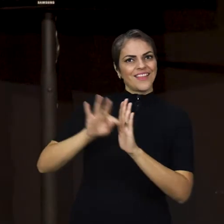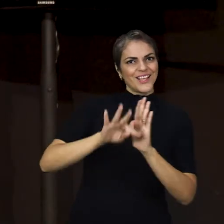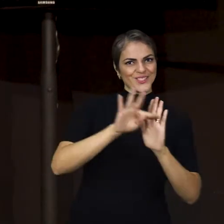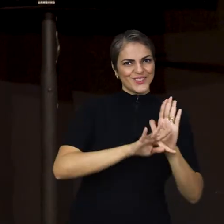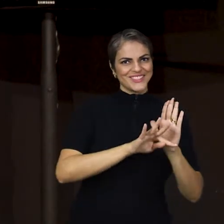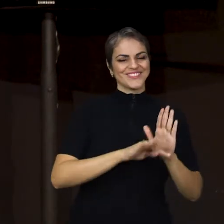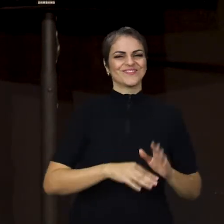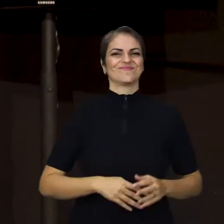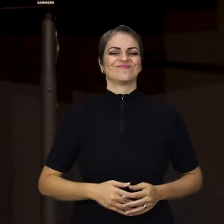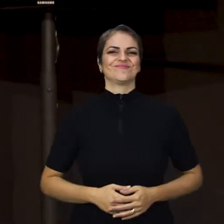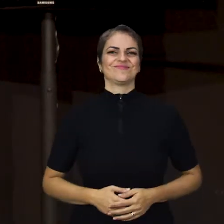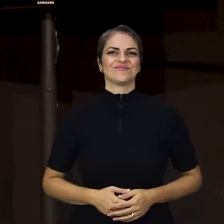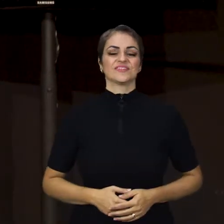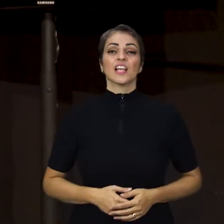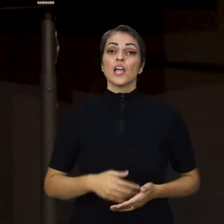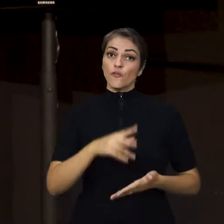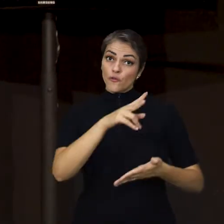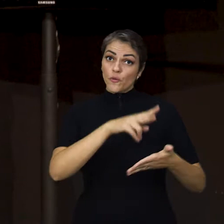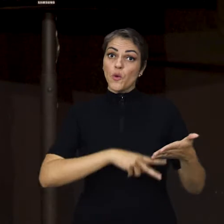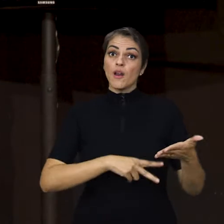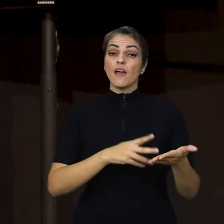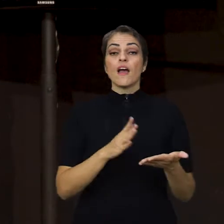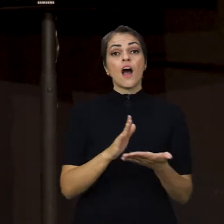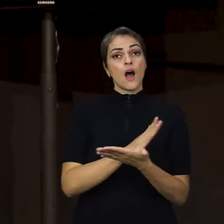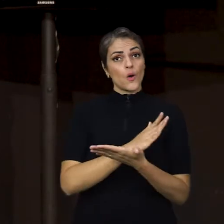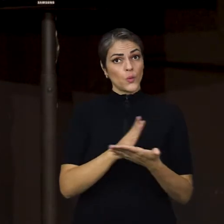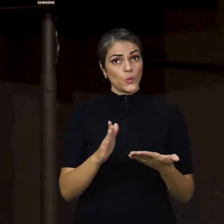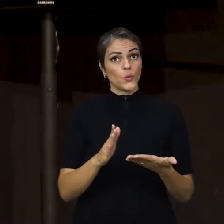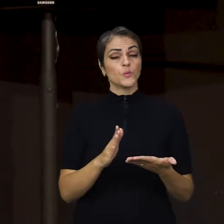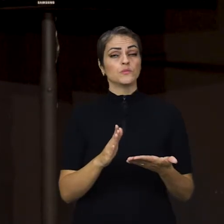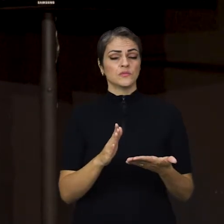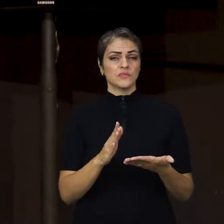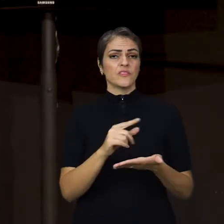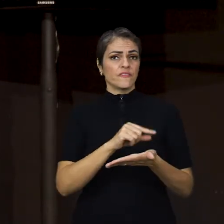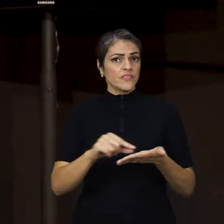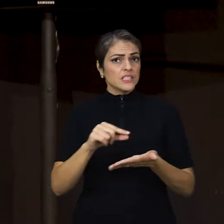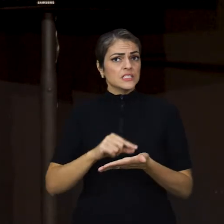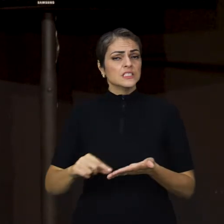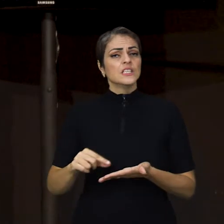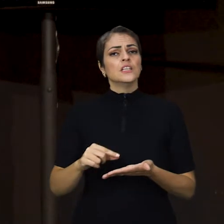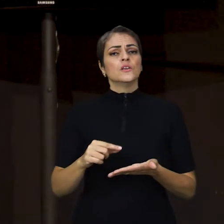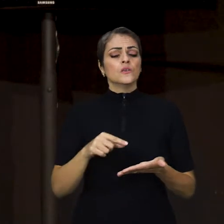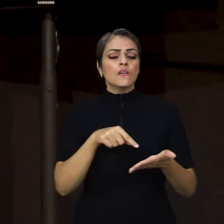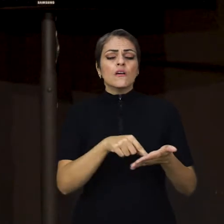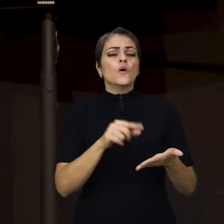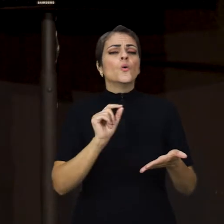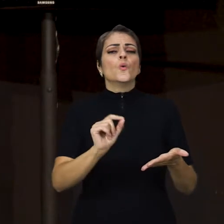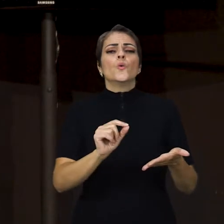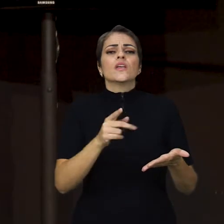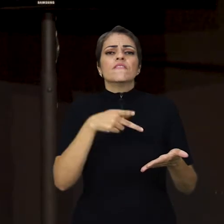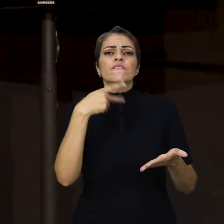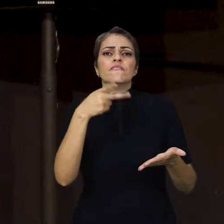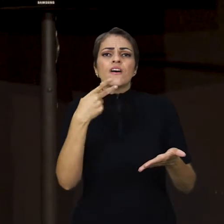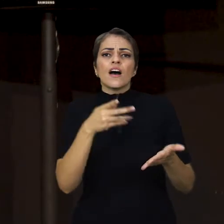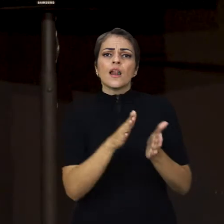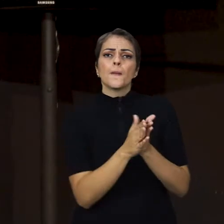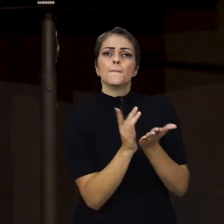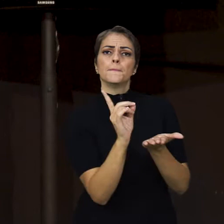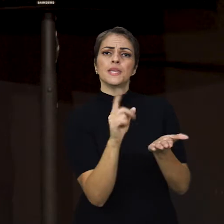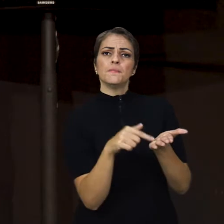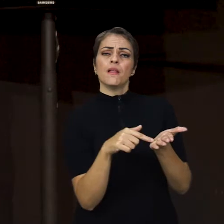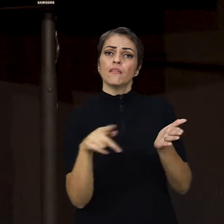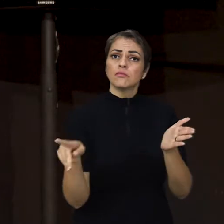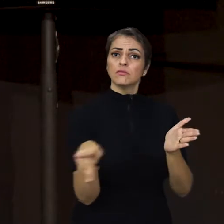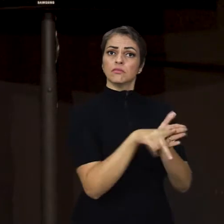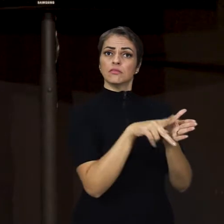quero começar lendo algumas passagens em que a Bíblia fala a respeito de si mesma. É a Bíblia falando sobre a